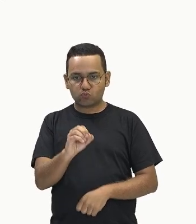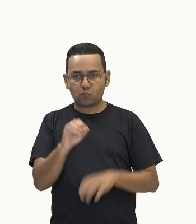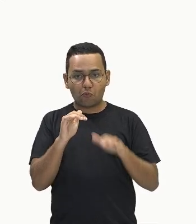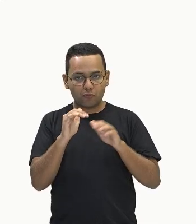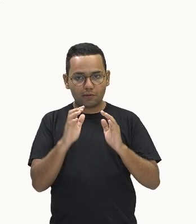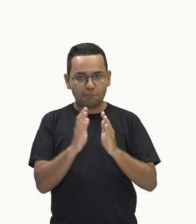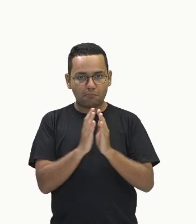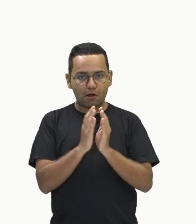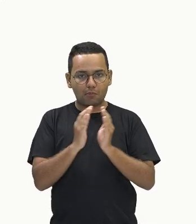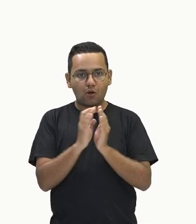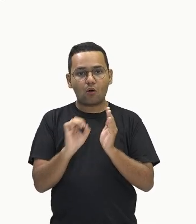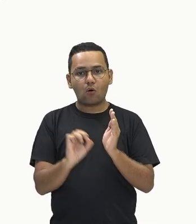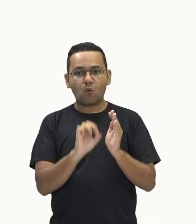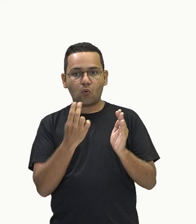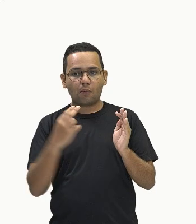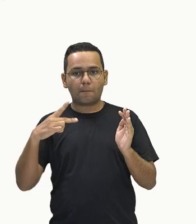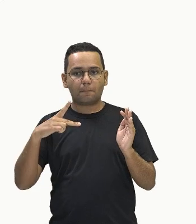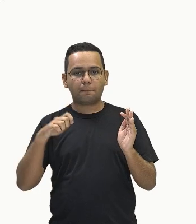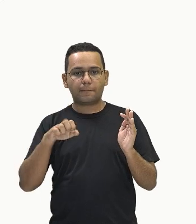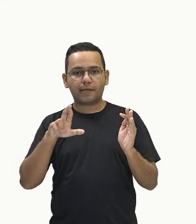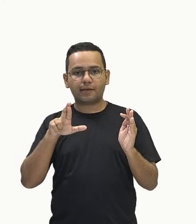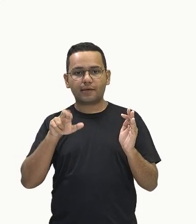peristálticos ou